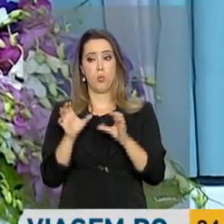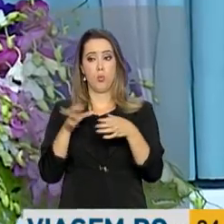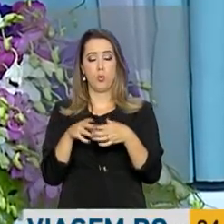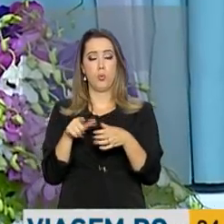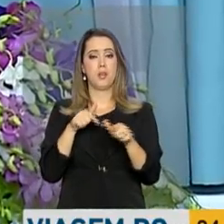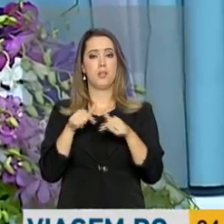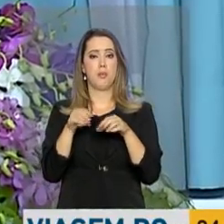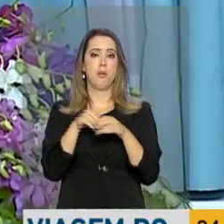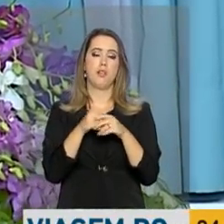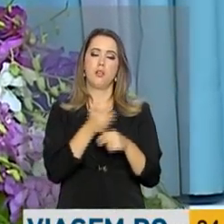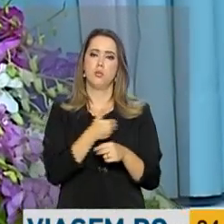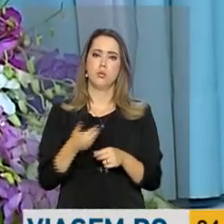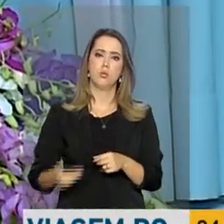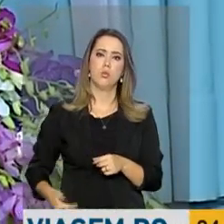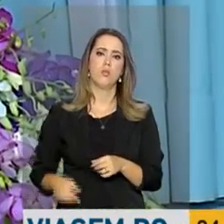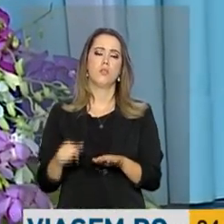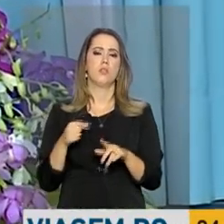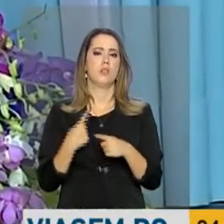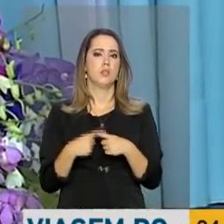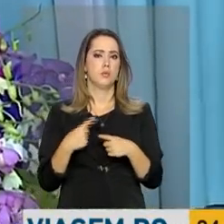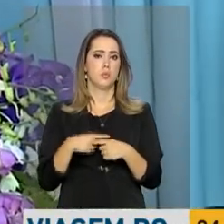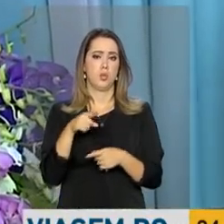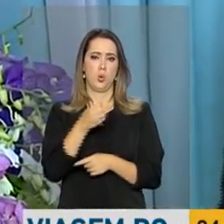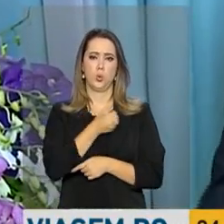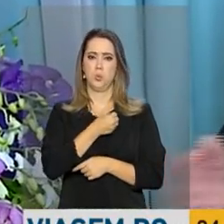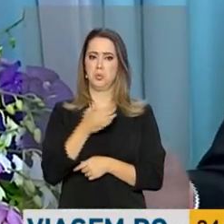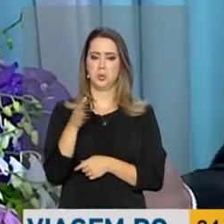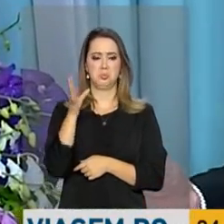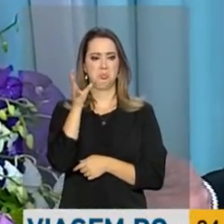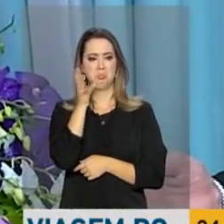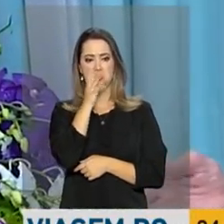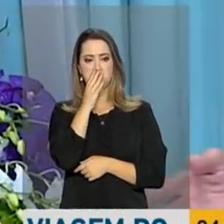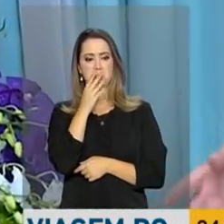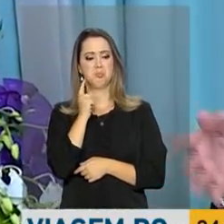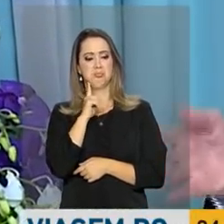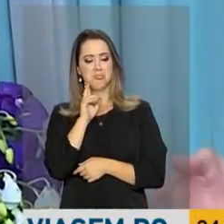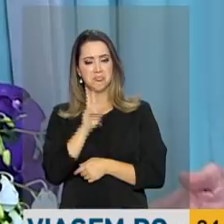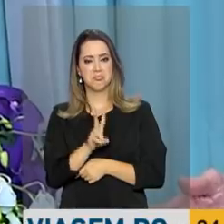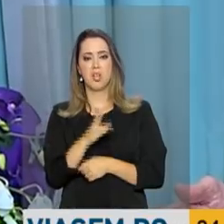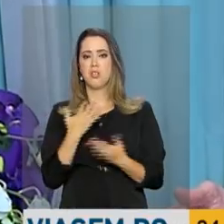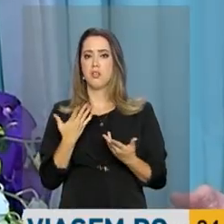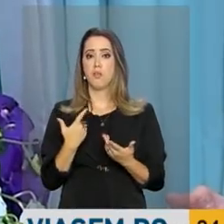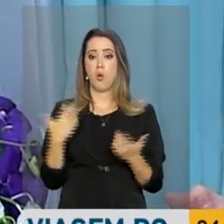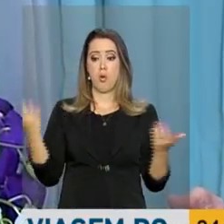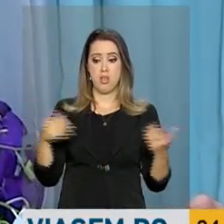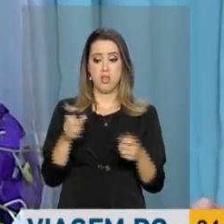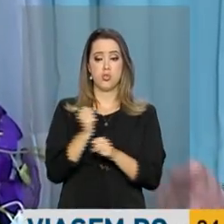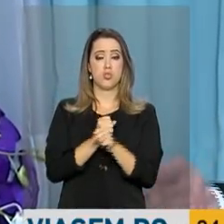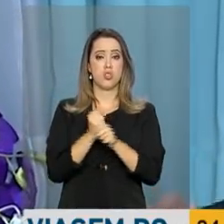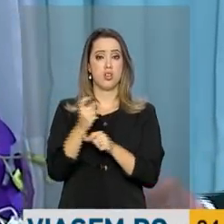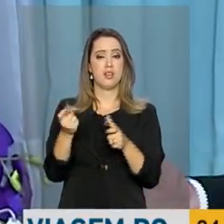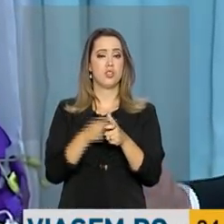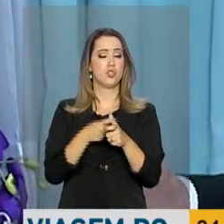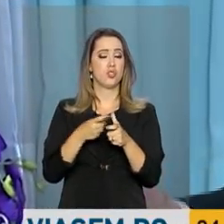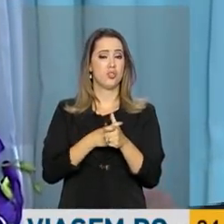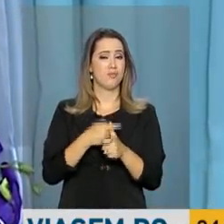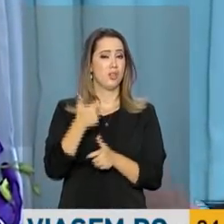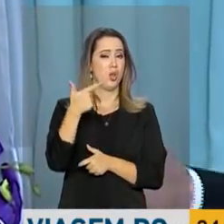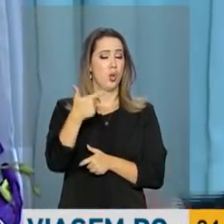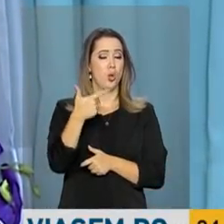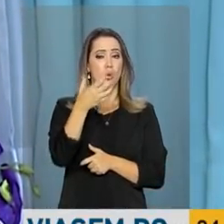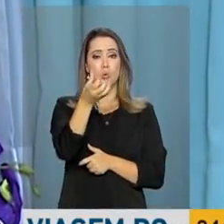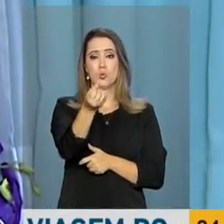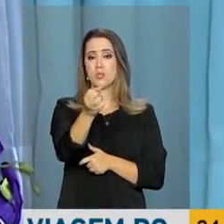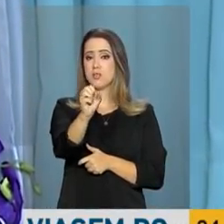públicos. Porque, dou um dado aqui impressionante, neste ano, o déficit previdenciário foi de 268